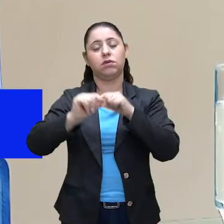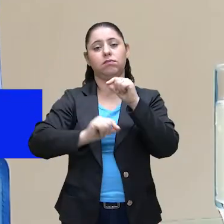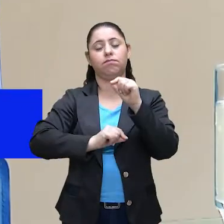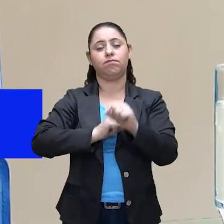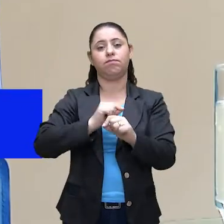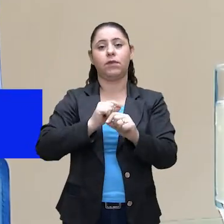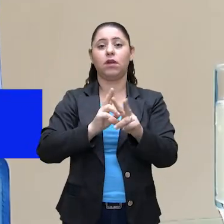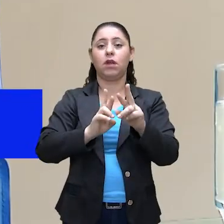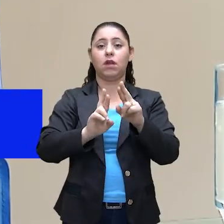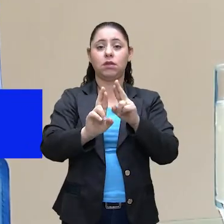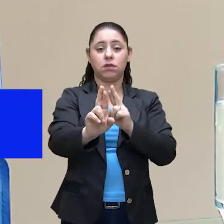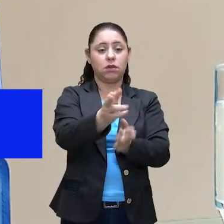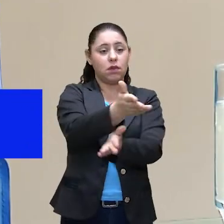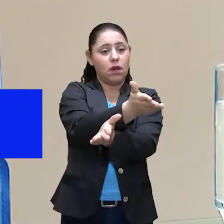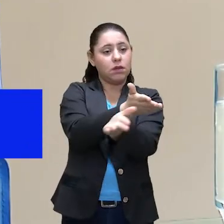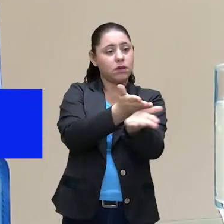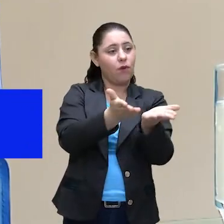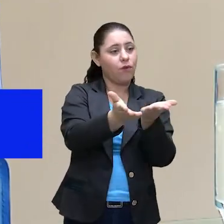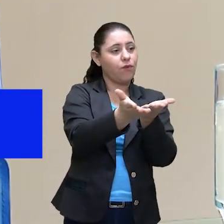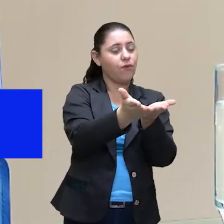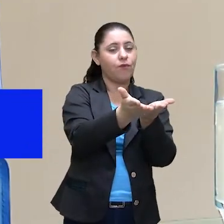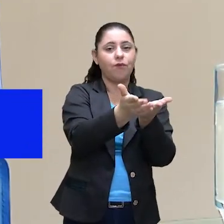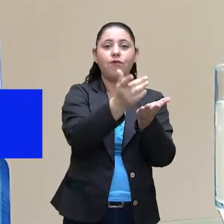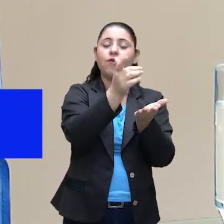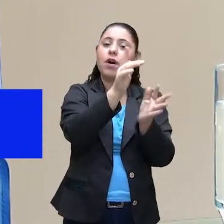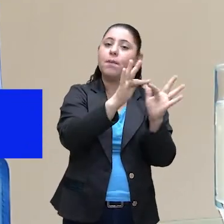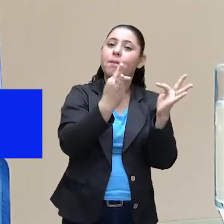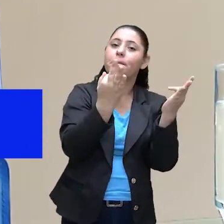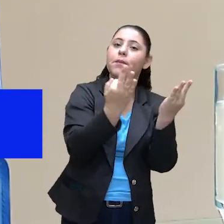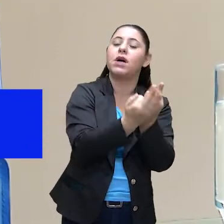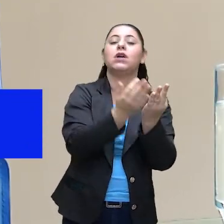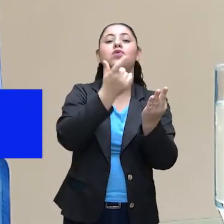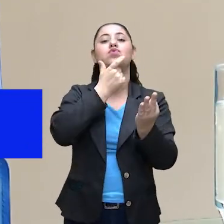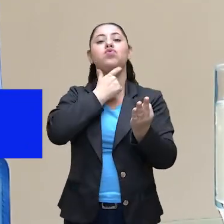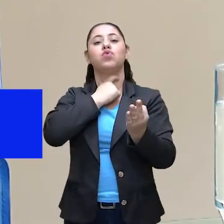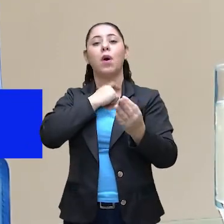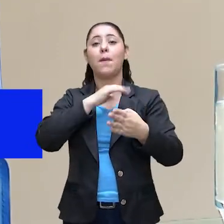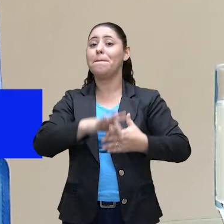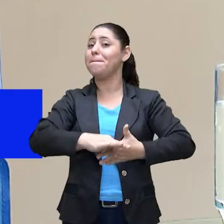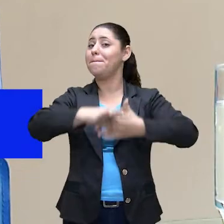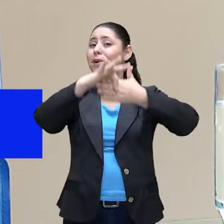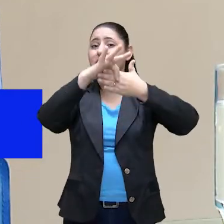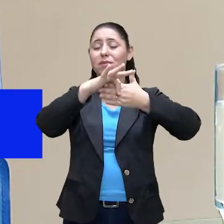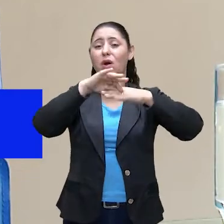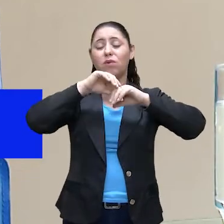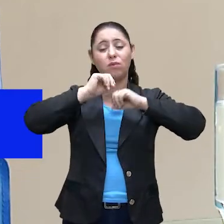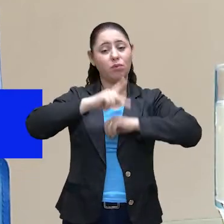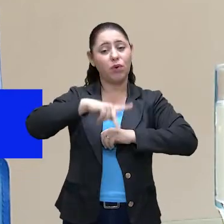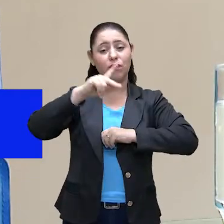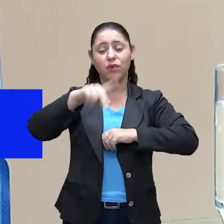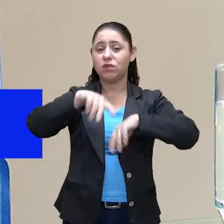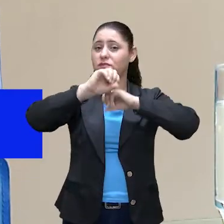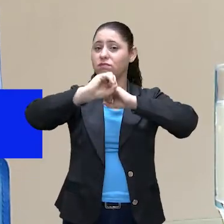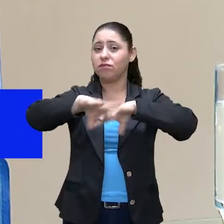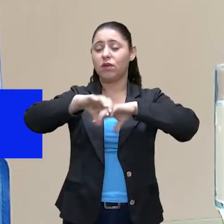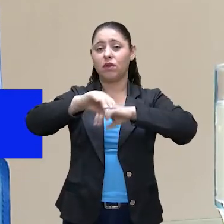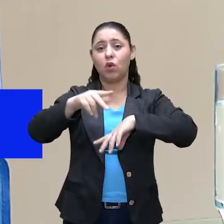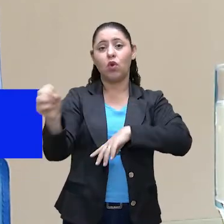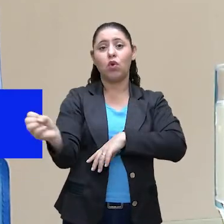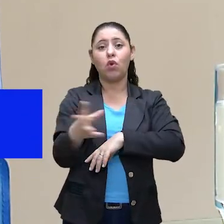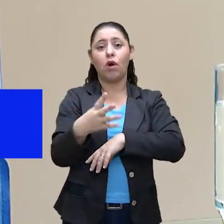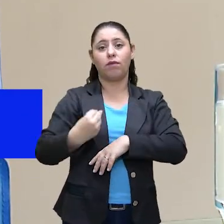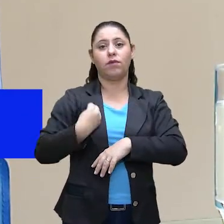disponibilidade, interação da família, não só do fonoterapeuta. A família é o principal professor da